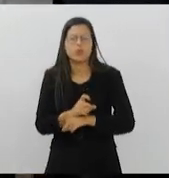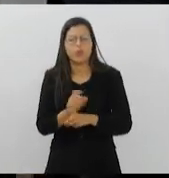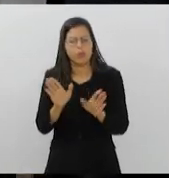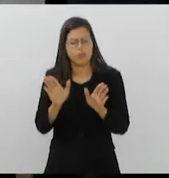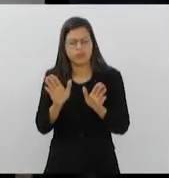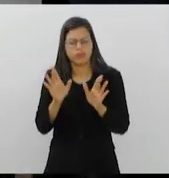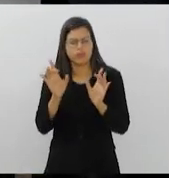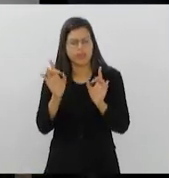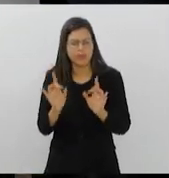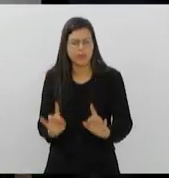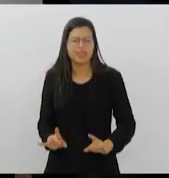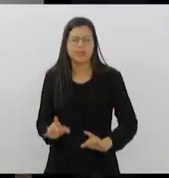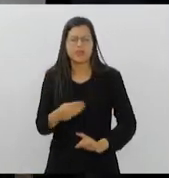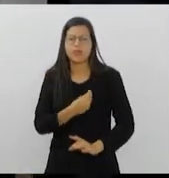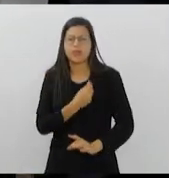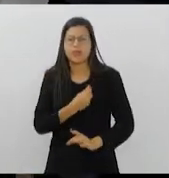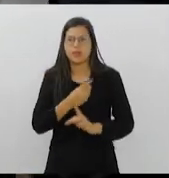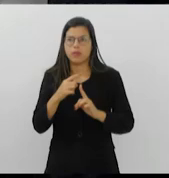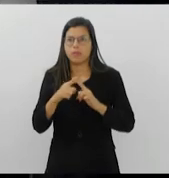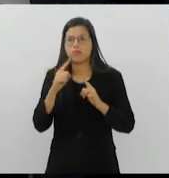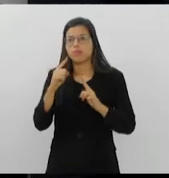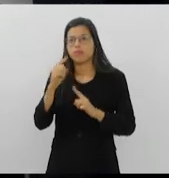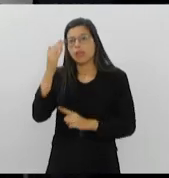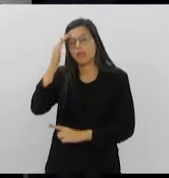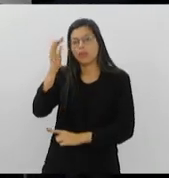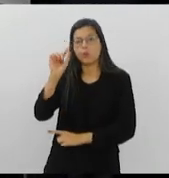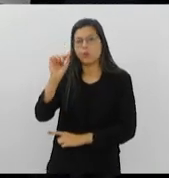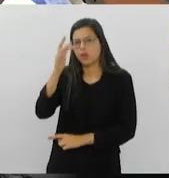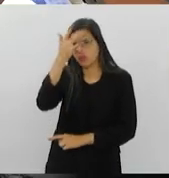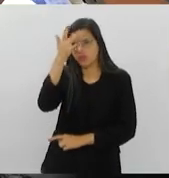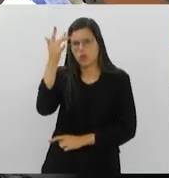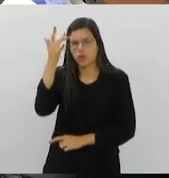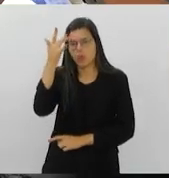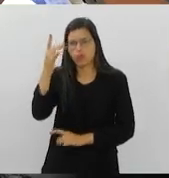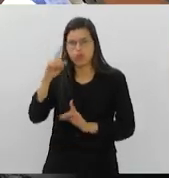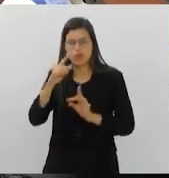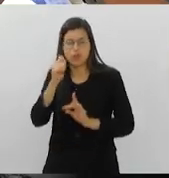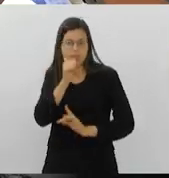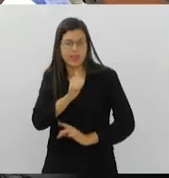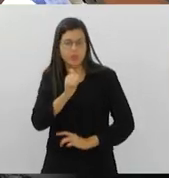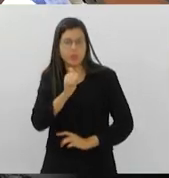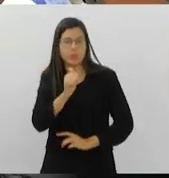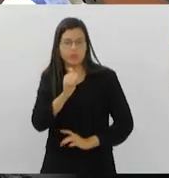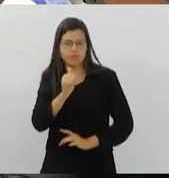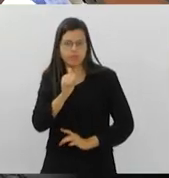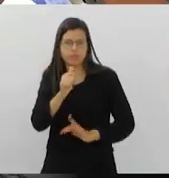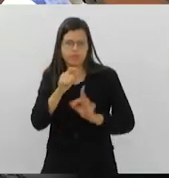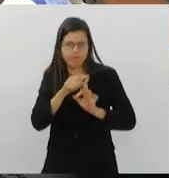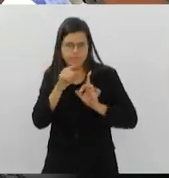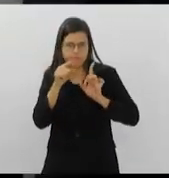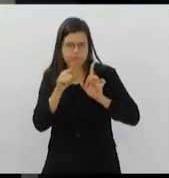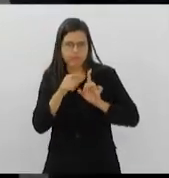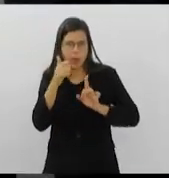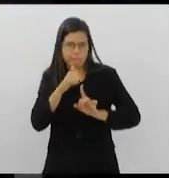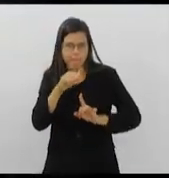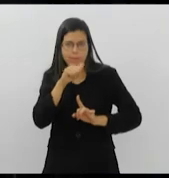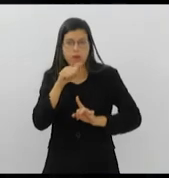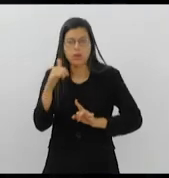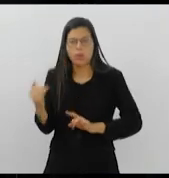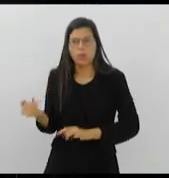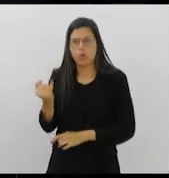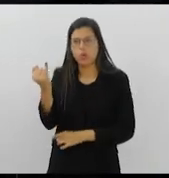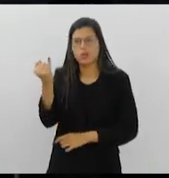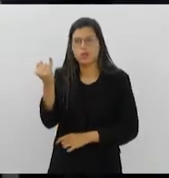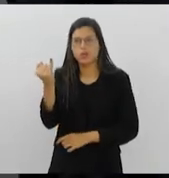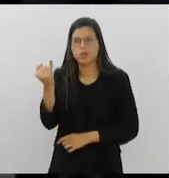entendendo que a saúde mental materna ela é fundamental e todas as intercorrências que muitas vezes tem para o